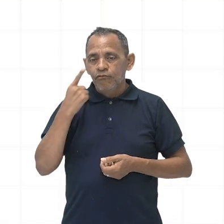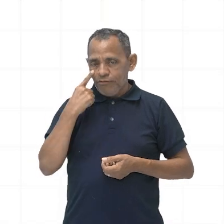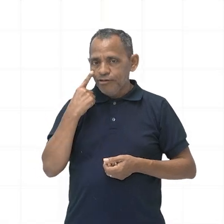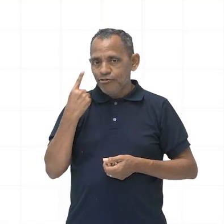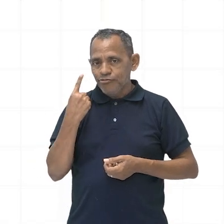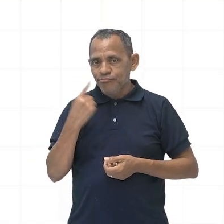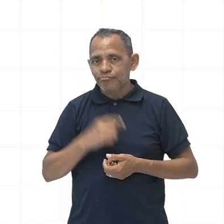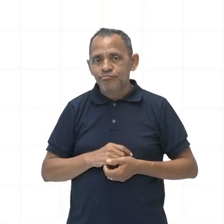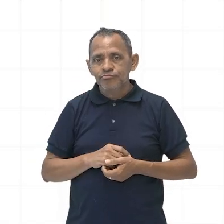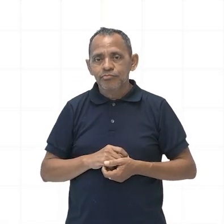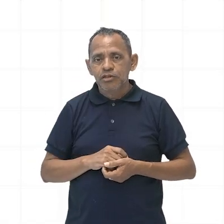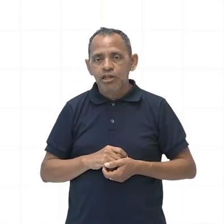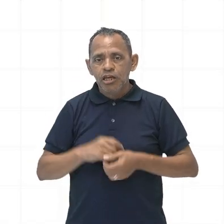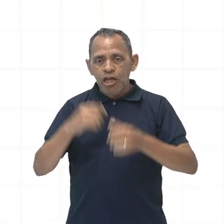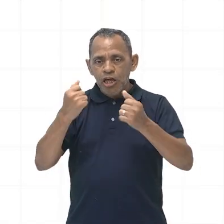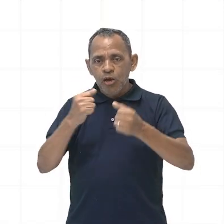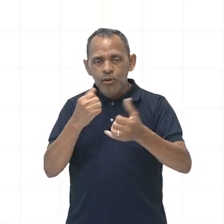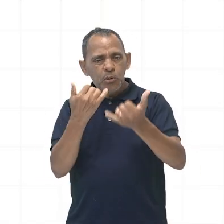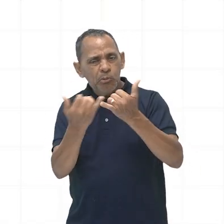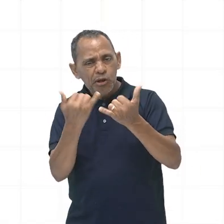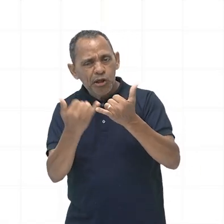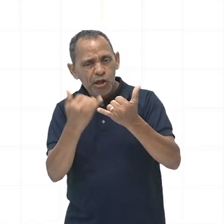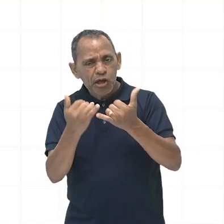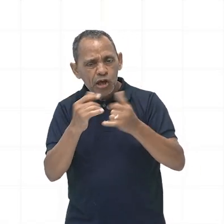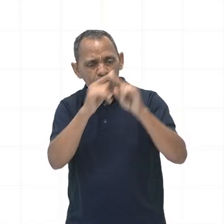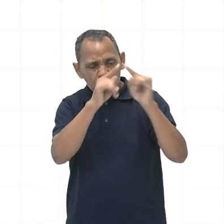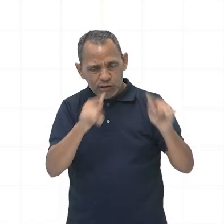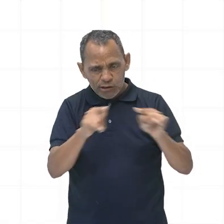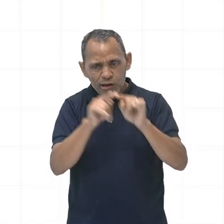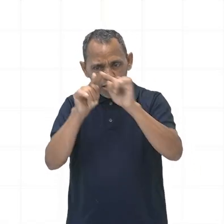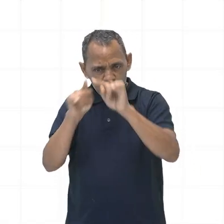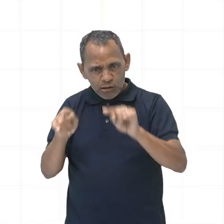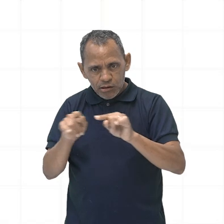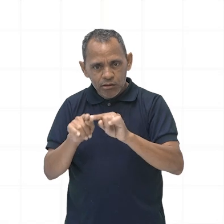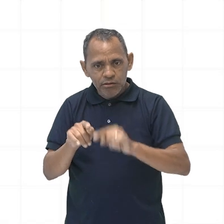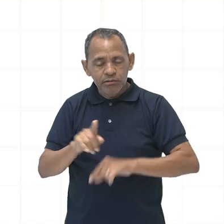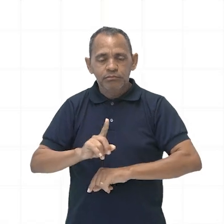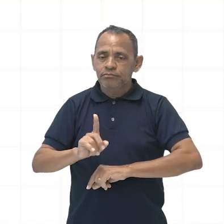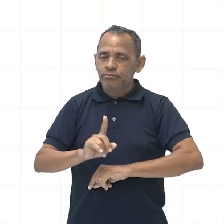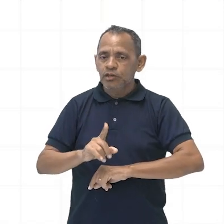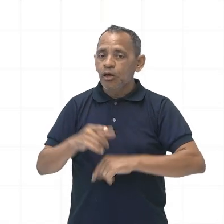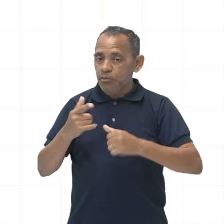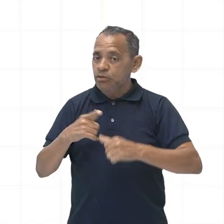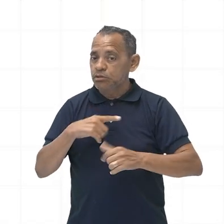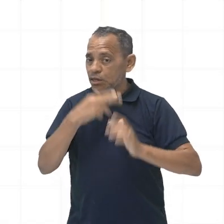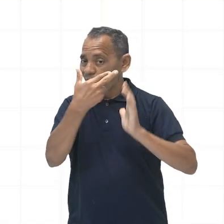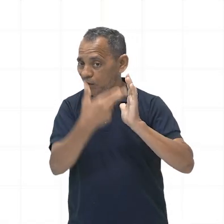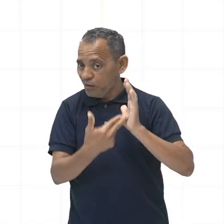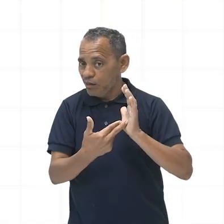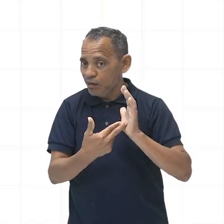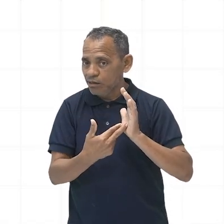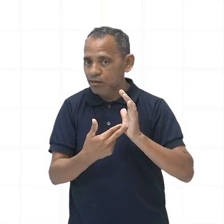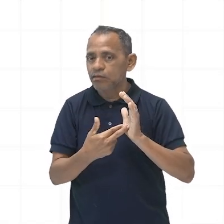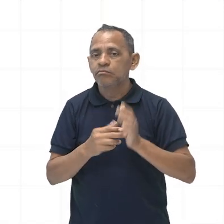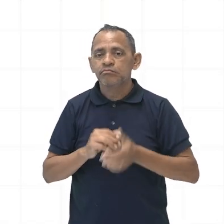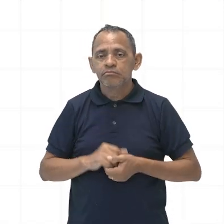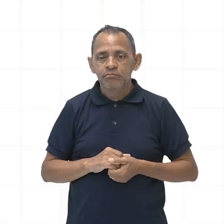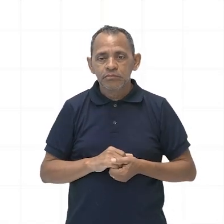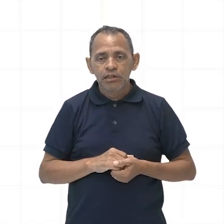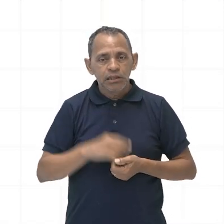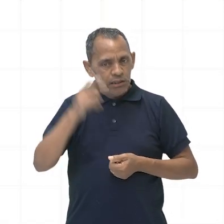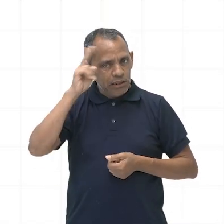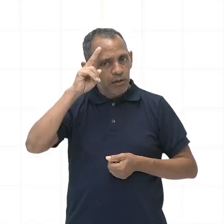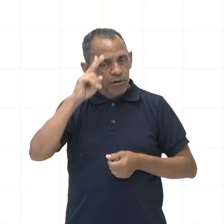eu preciso ficar fazendo as semelhanças de triângulos? Não, eu só preciso ter a regrinha no meu cantinho lá. Quais são